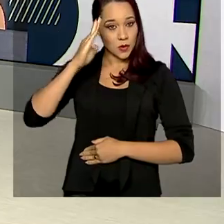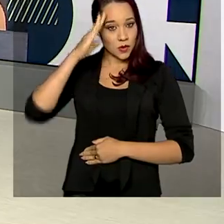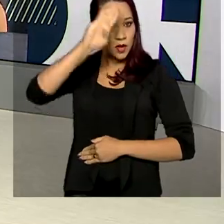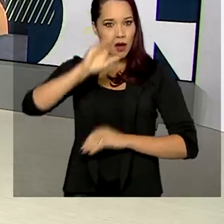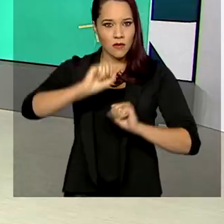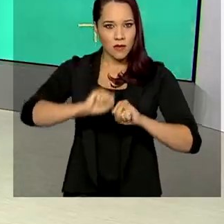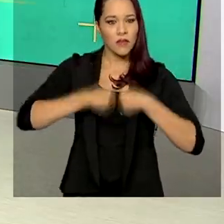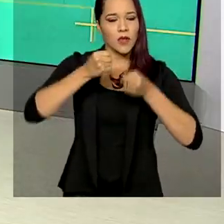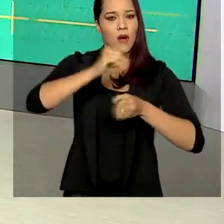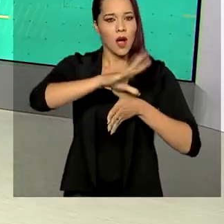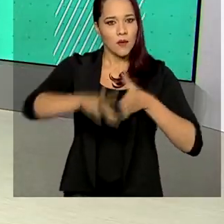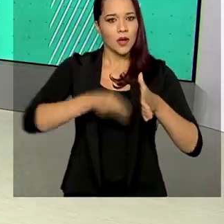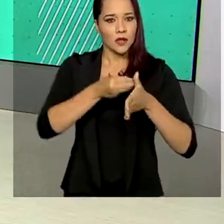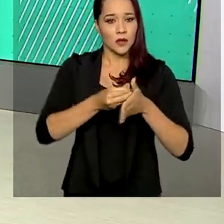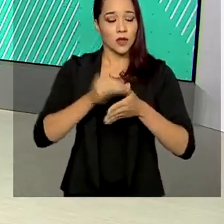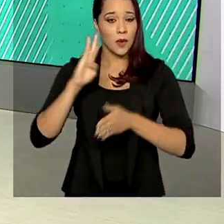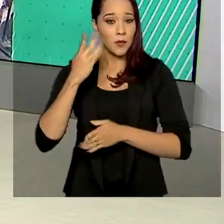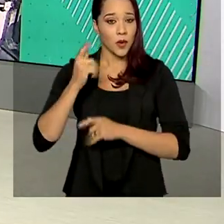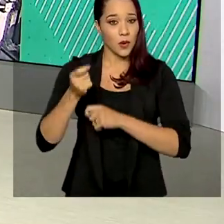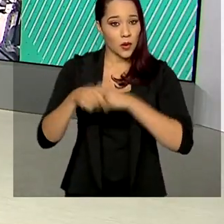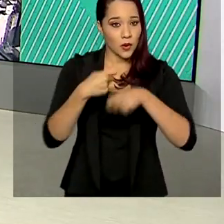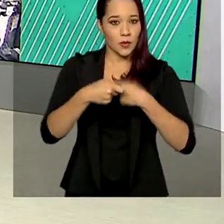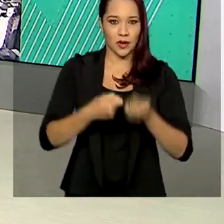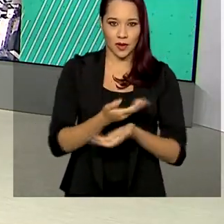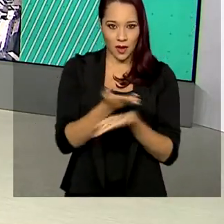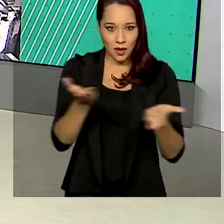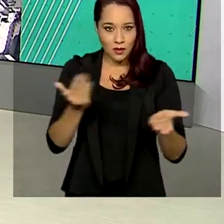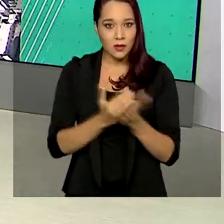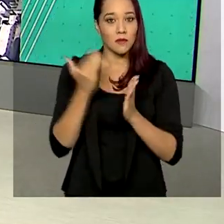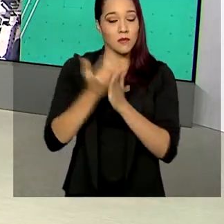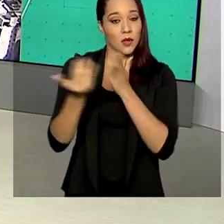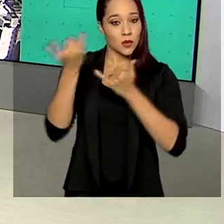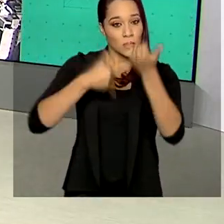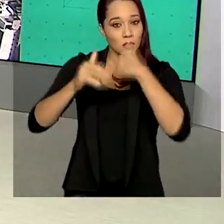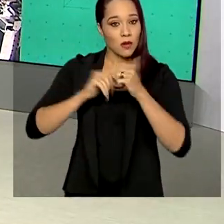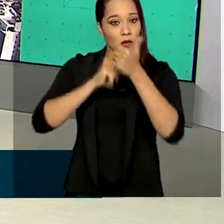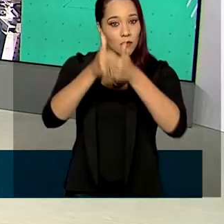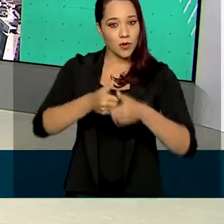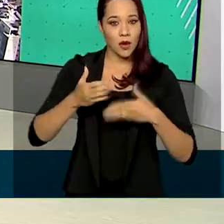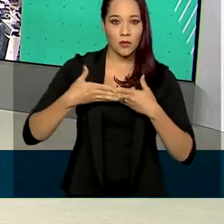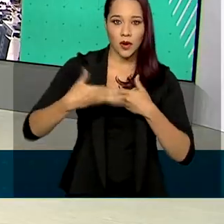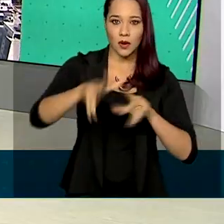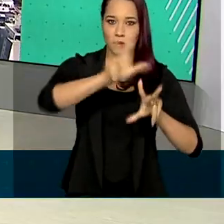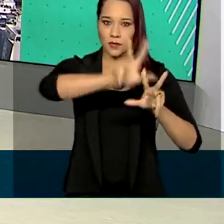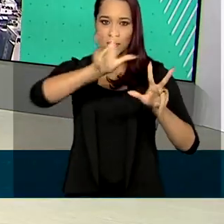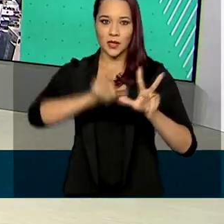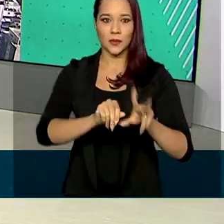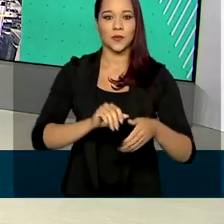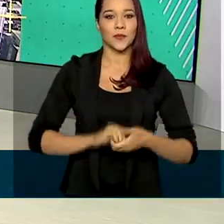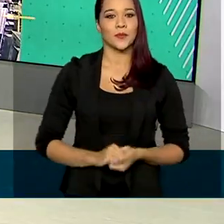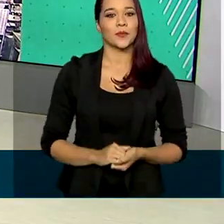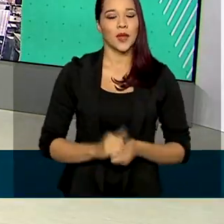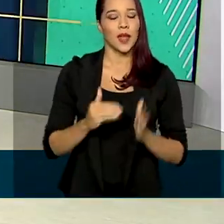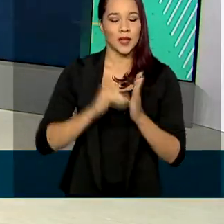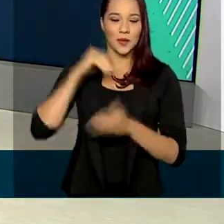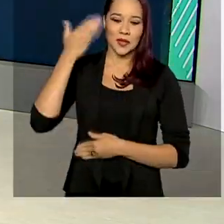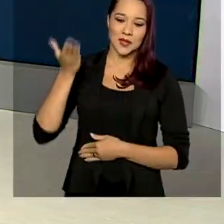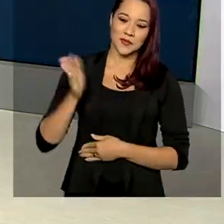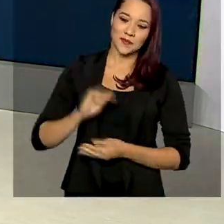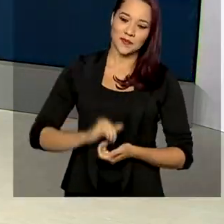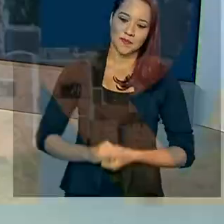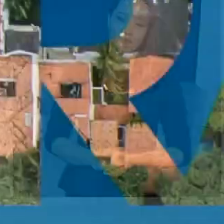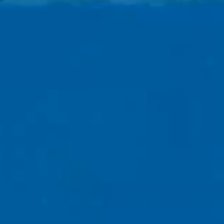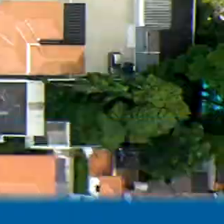desenvolvimento sustentável EA bioeconomia essas e outras informações você acompanha ao longo da programação da TV Brasil até